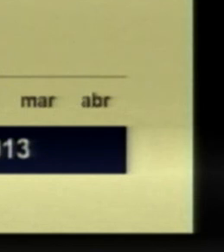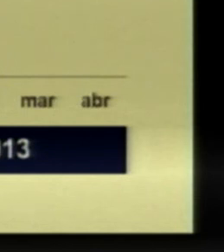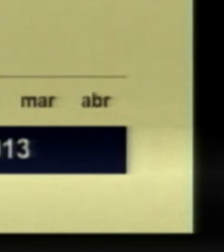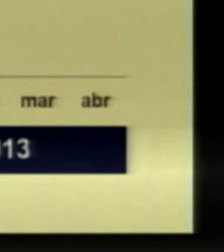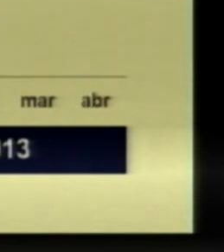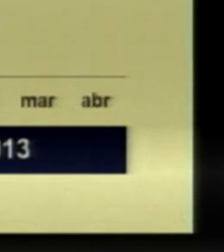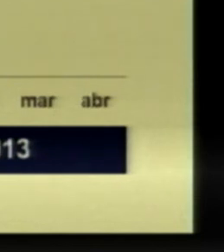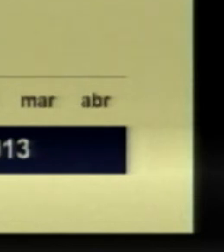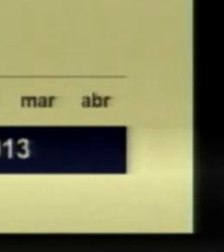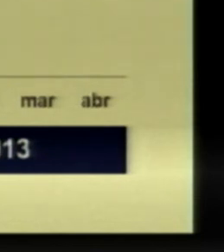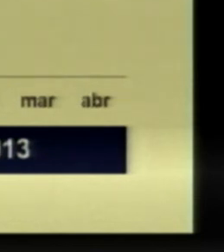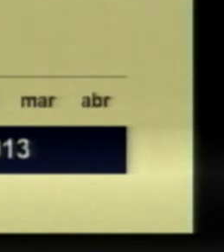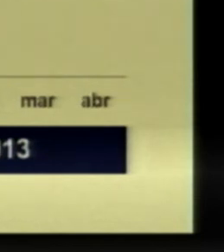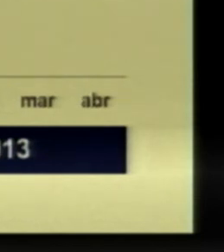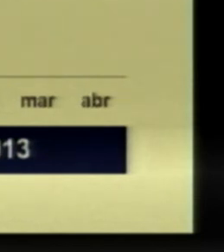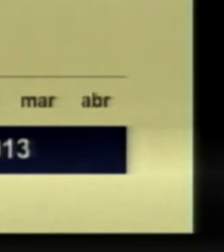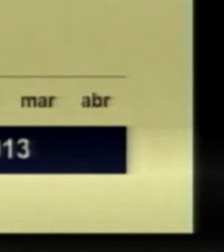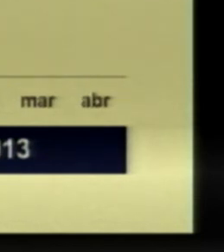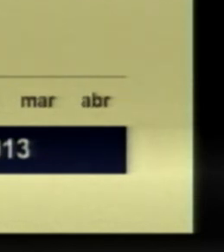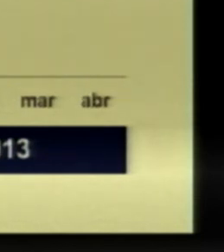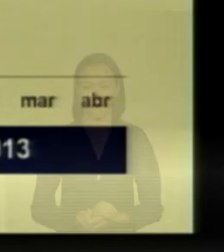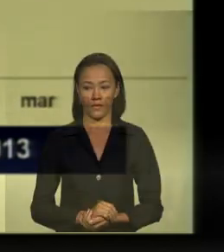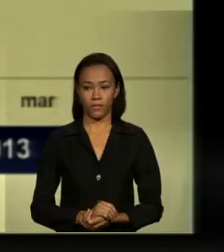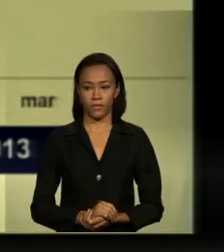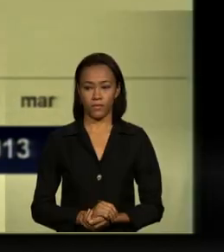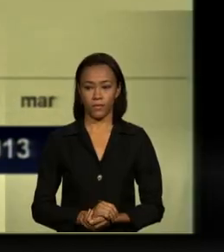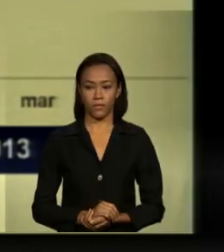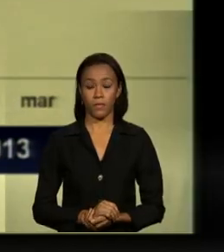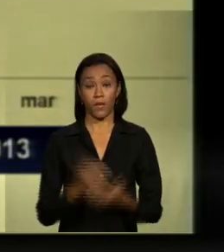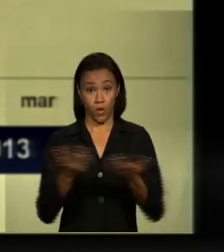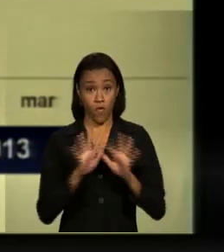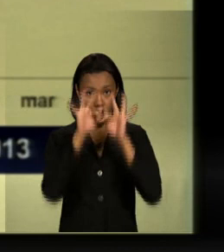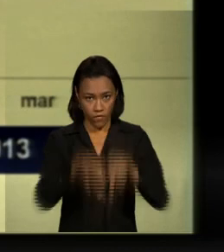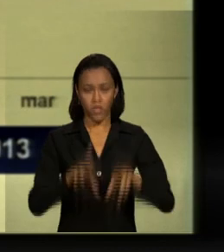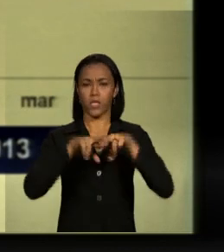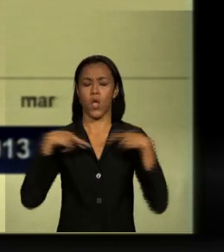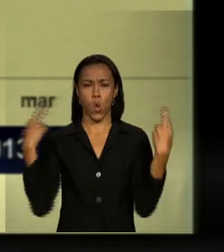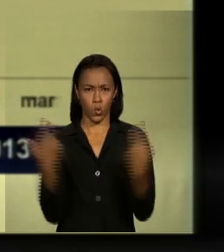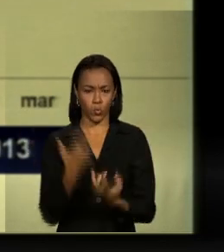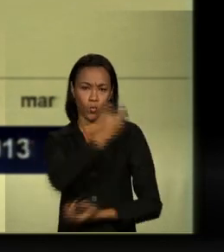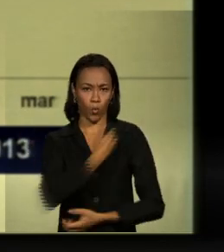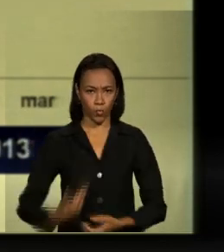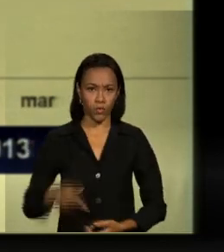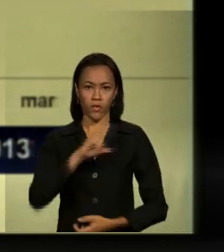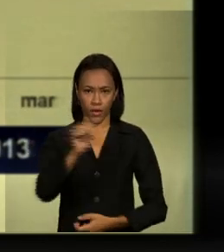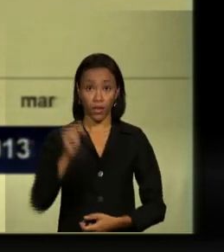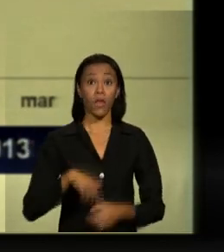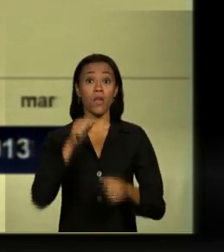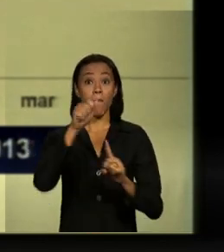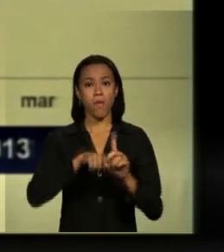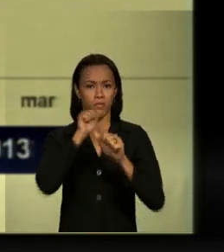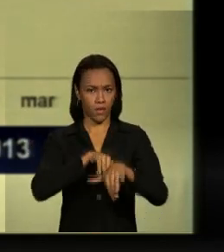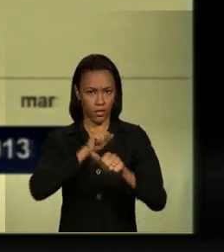agora em agosto para ambas o encerramento da audiência pública e em